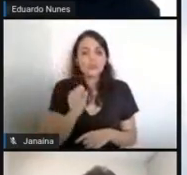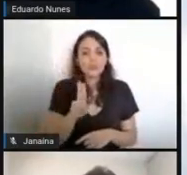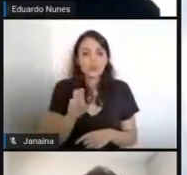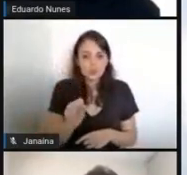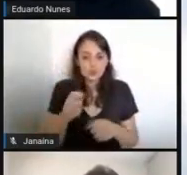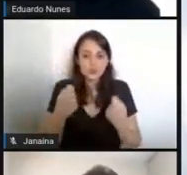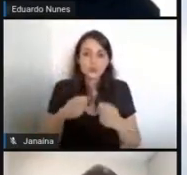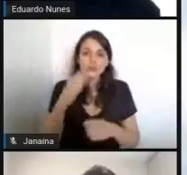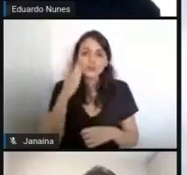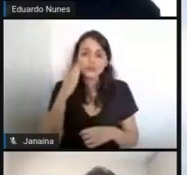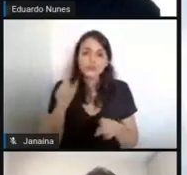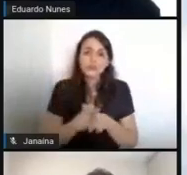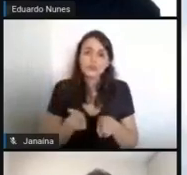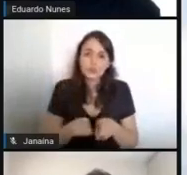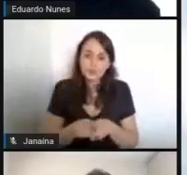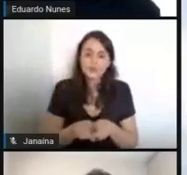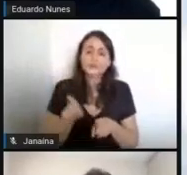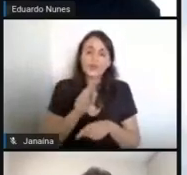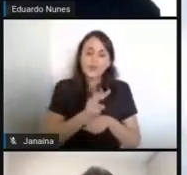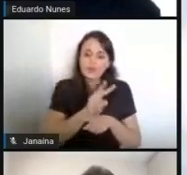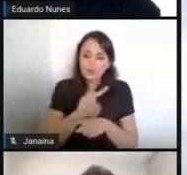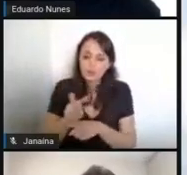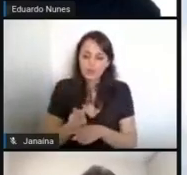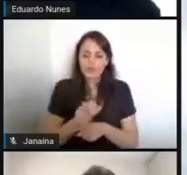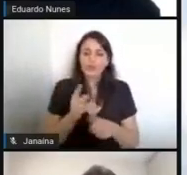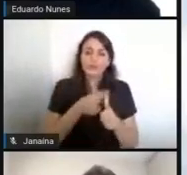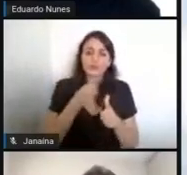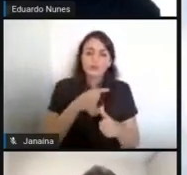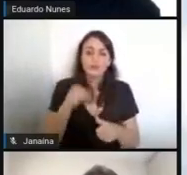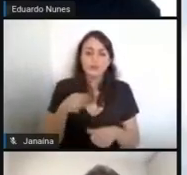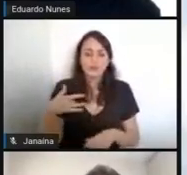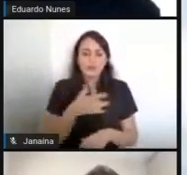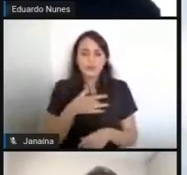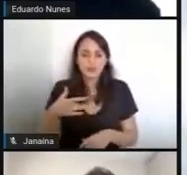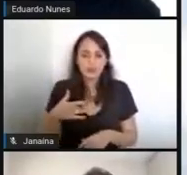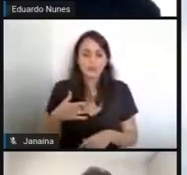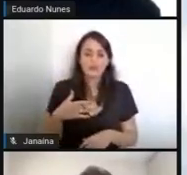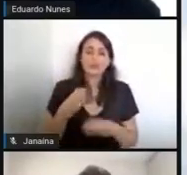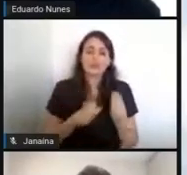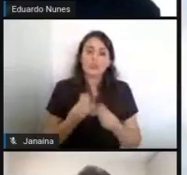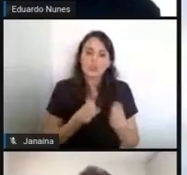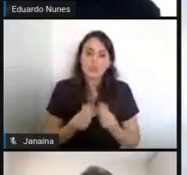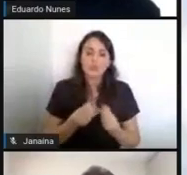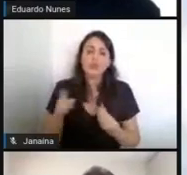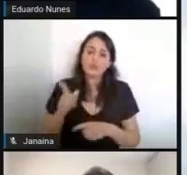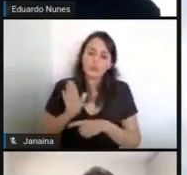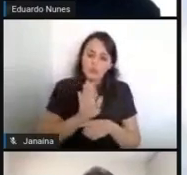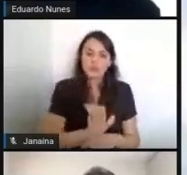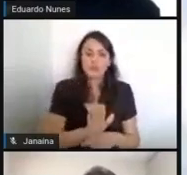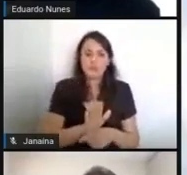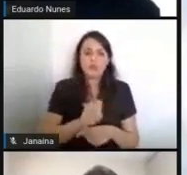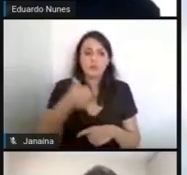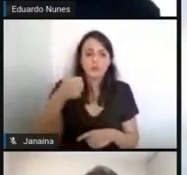partir da atenção primária à saúde, né, da cobertura que a gente tem hoje de atenção primária, de atenção secundária e